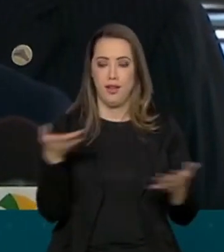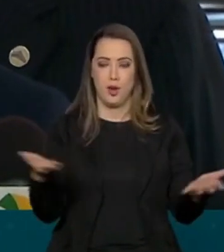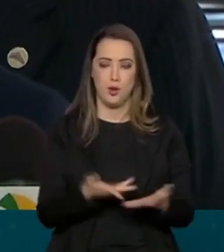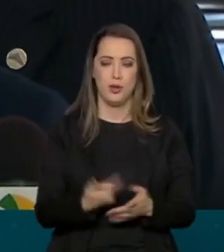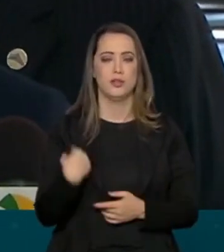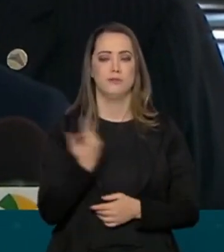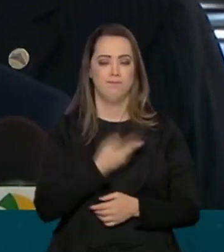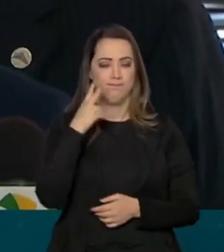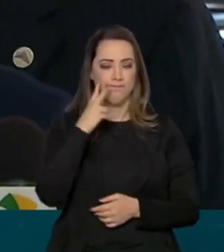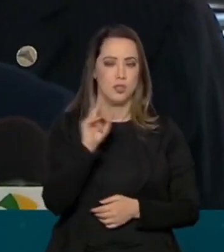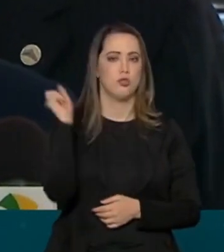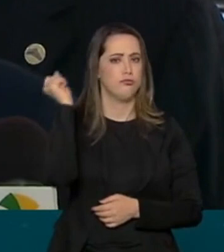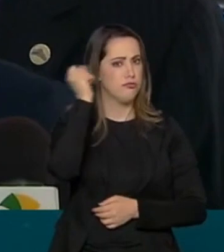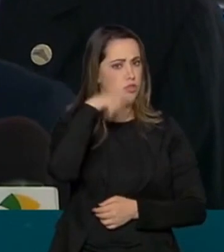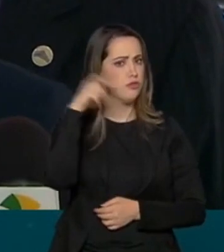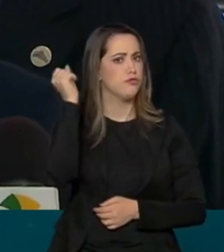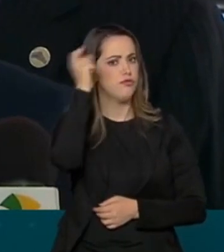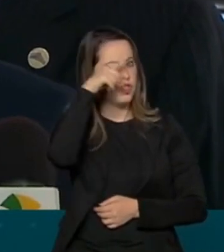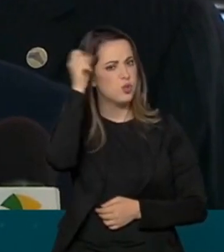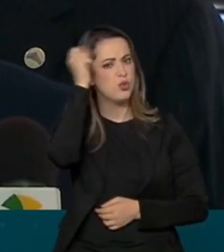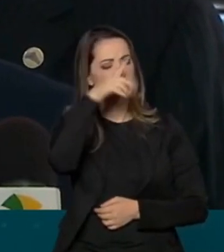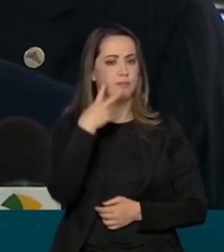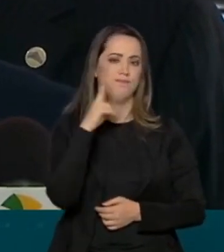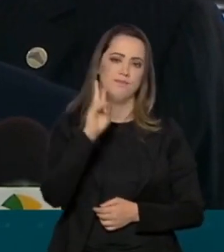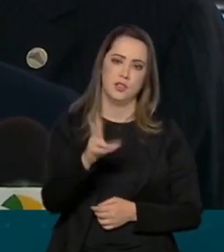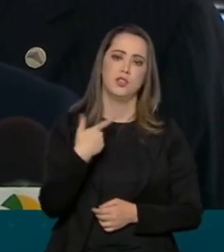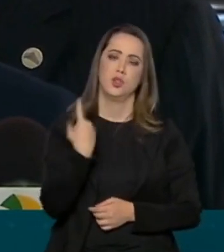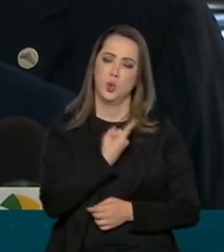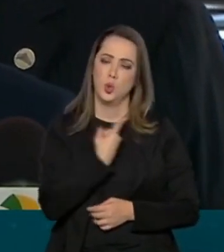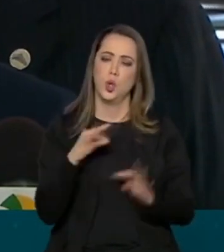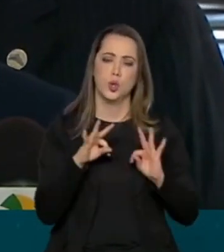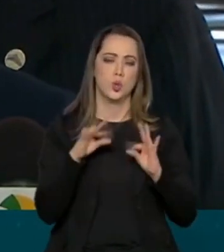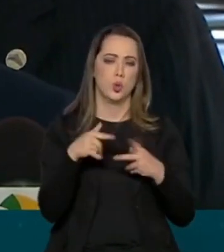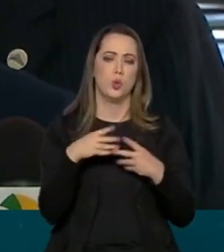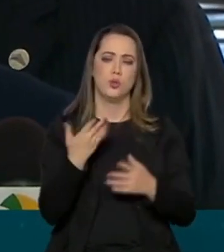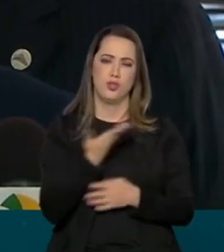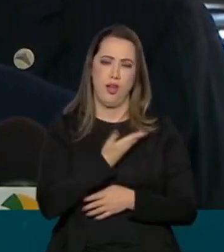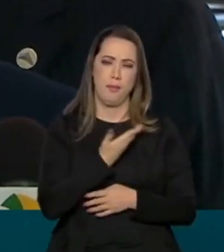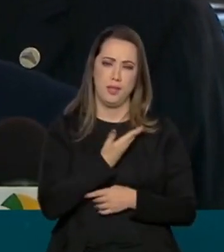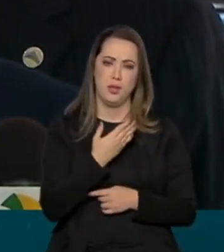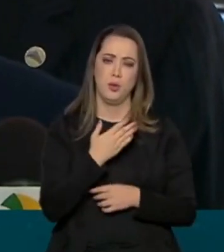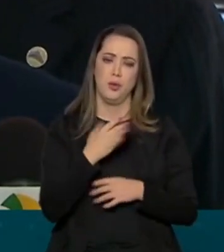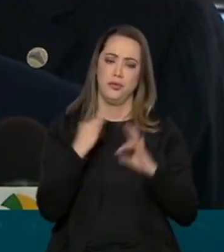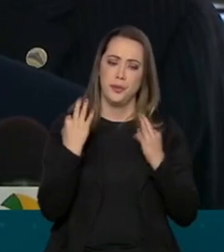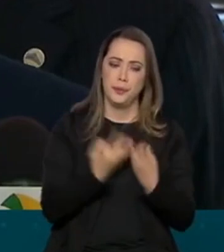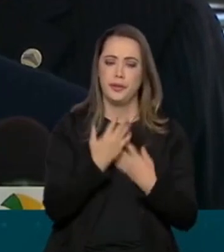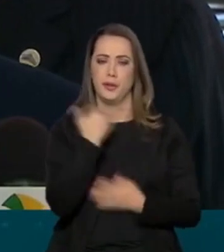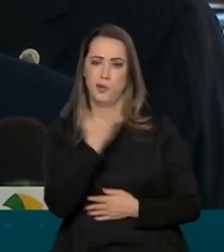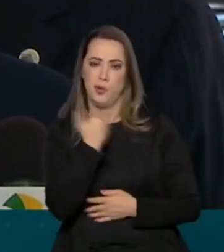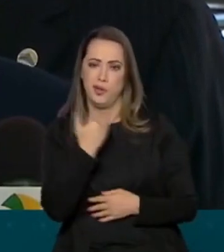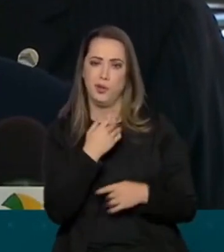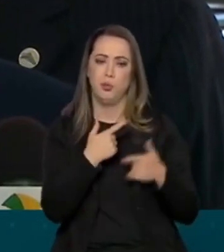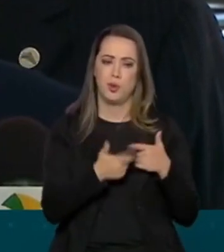as dificuldades todos nós, acho que deve ter tido alguém que a gente já perdeu aqui próximo para o Covid. Isso aqui vai ajudar e muito a